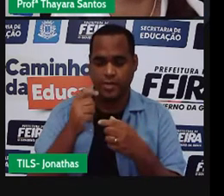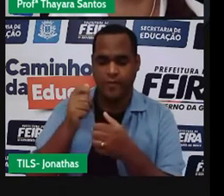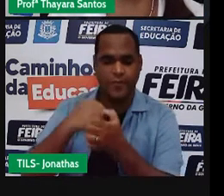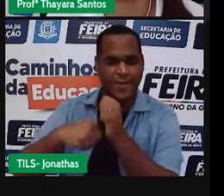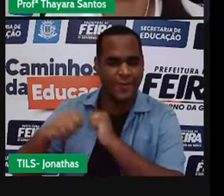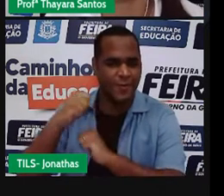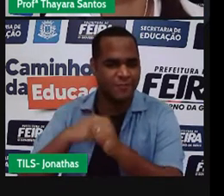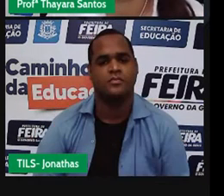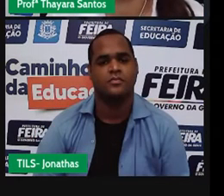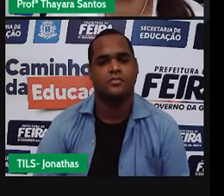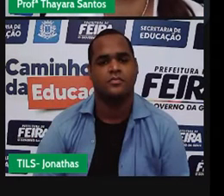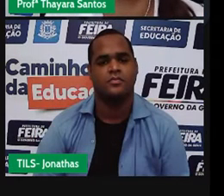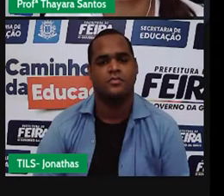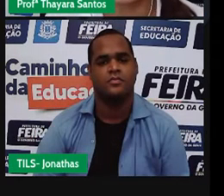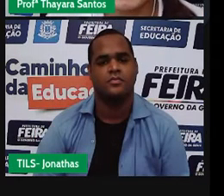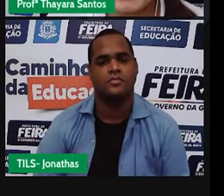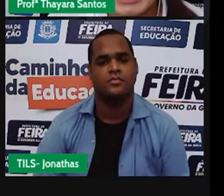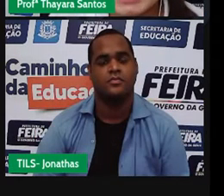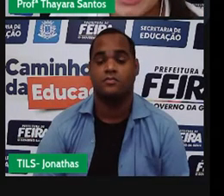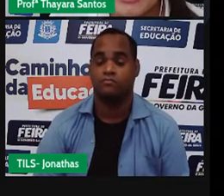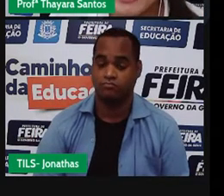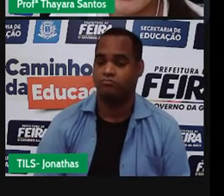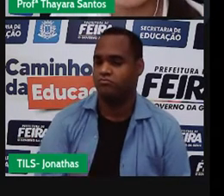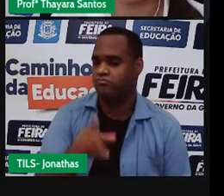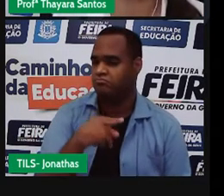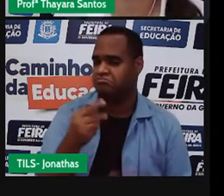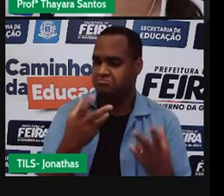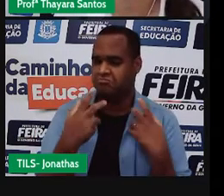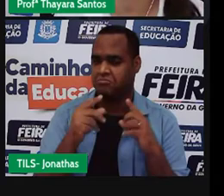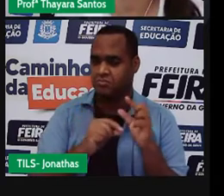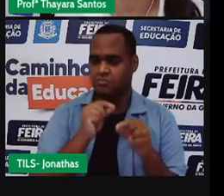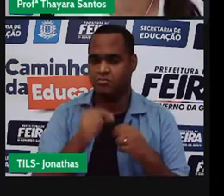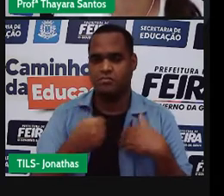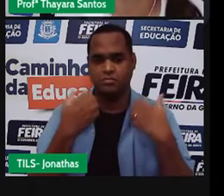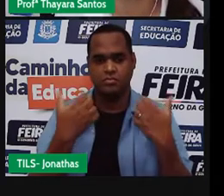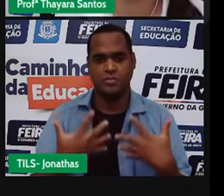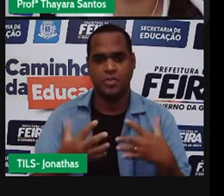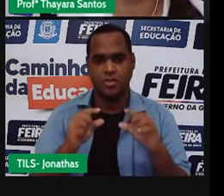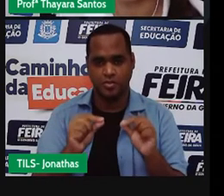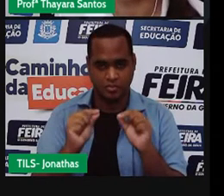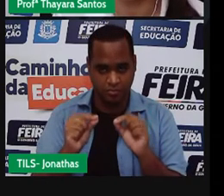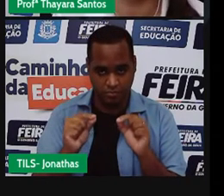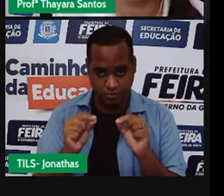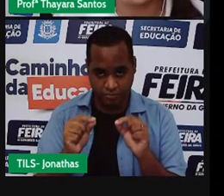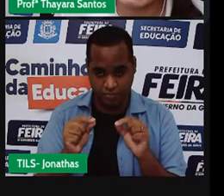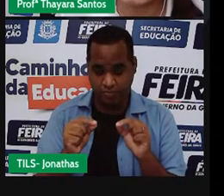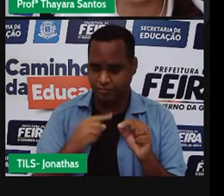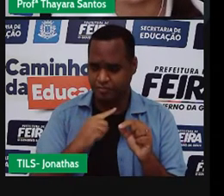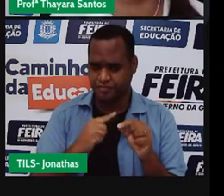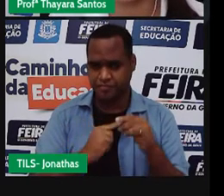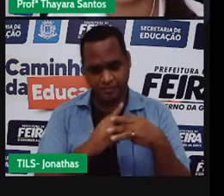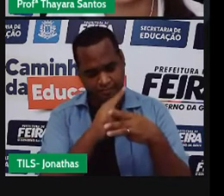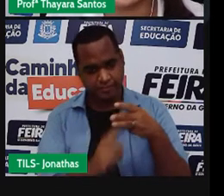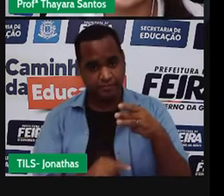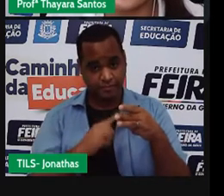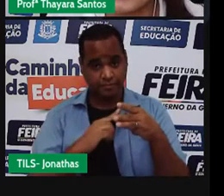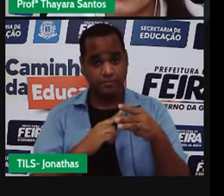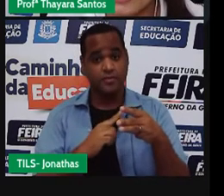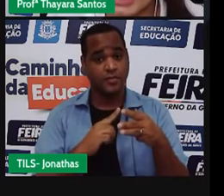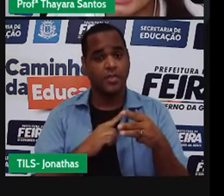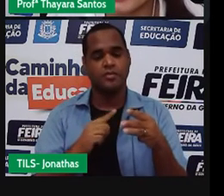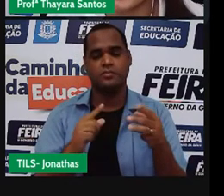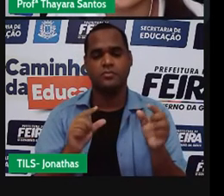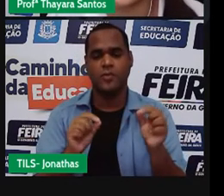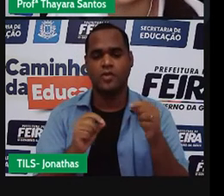movimentando vamos lá então ver como é que essas moléculas estão organizadas nos três estágios da